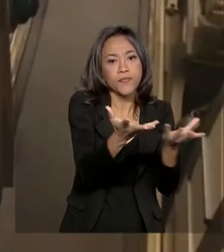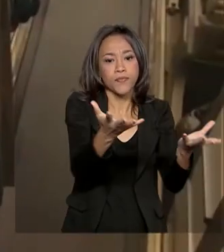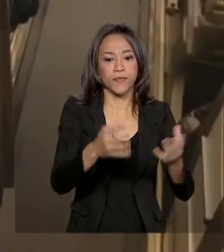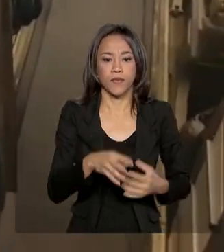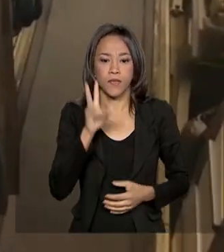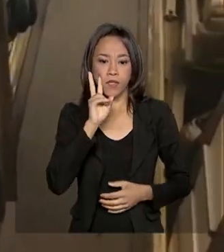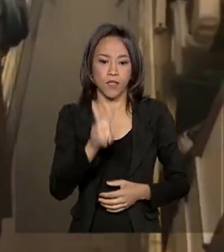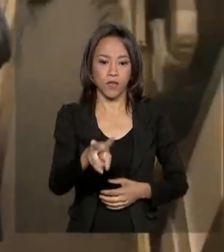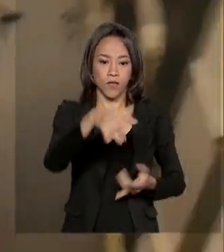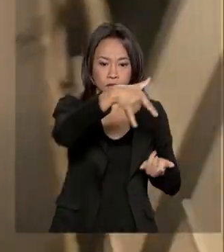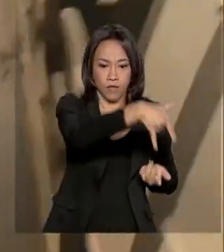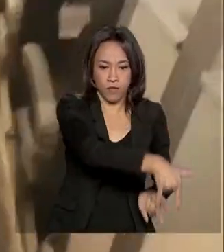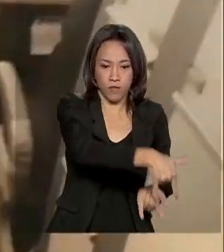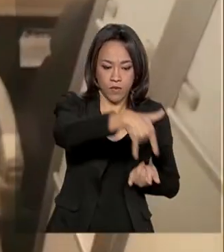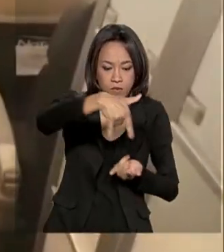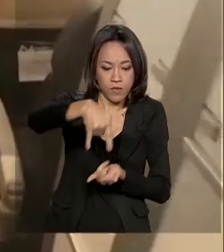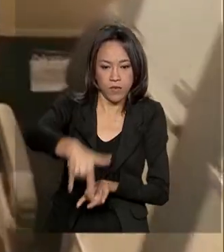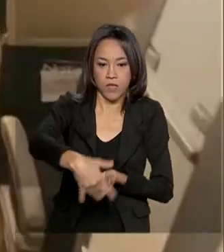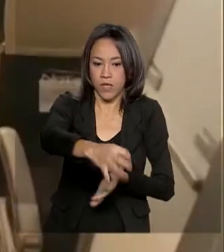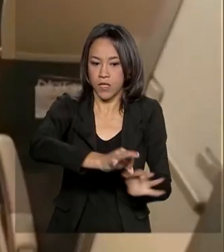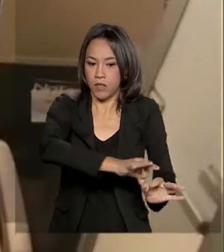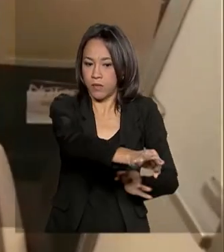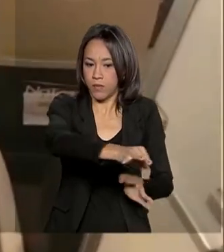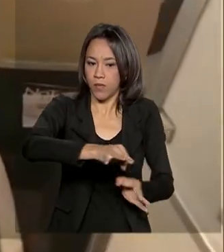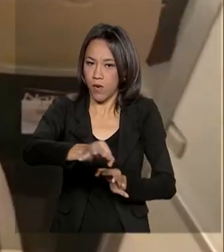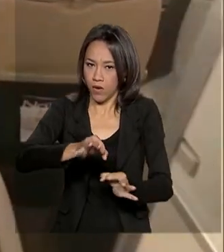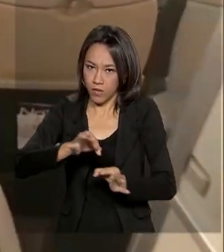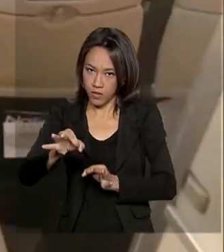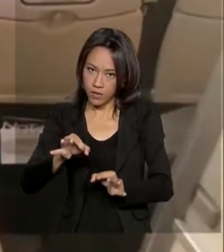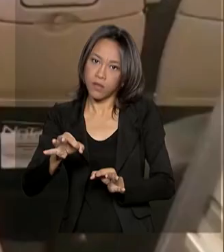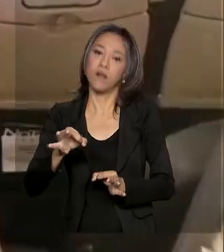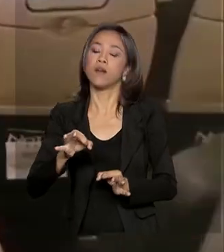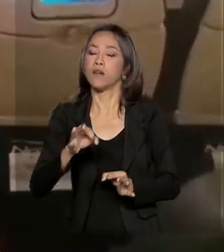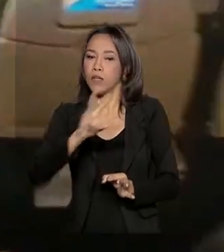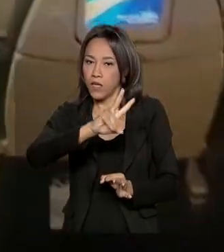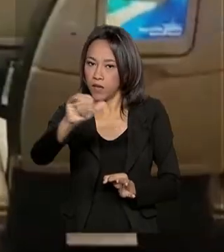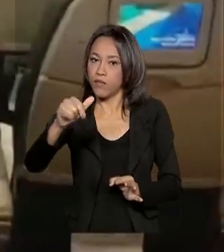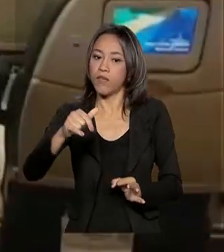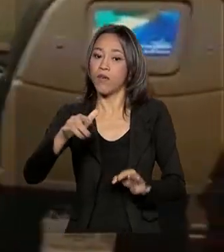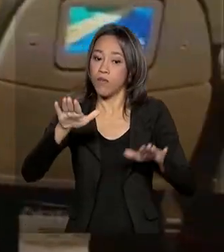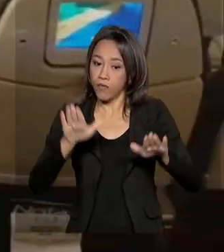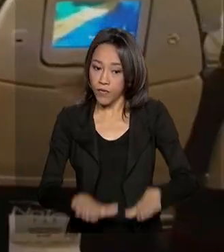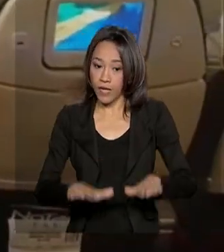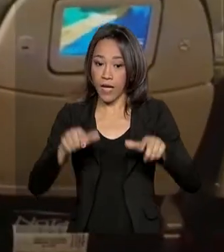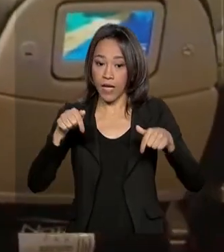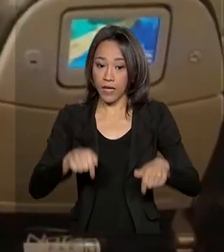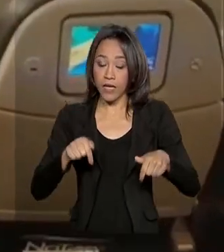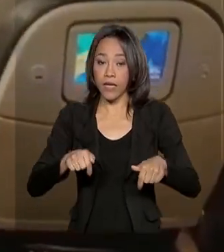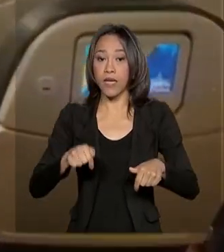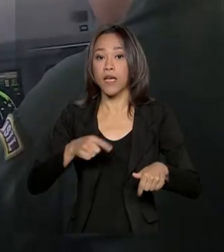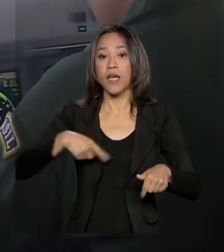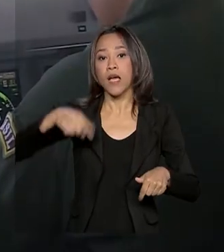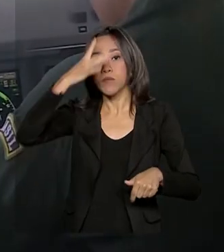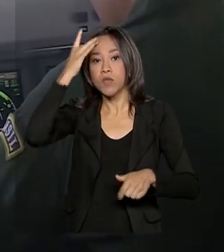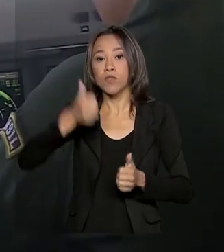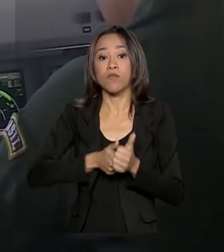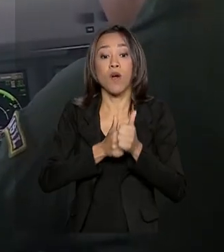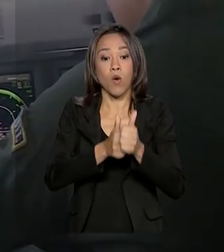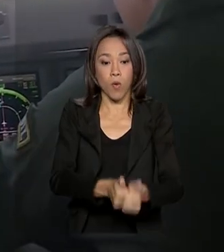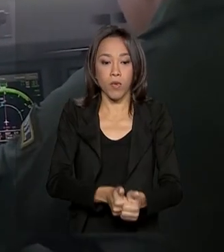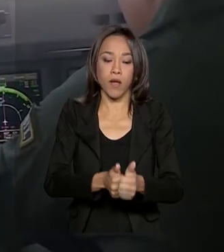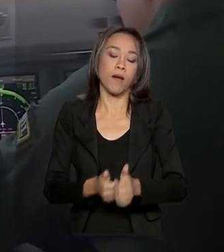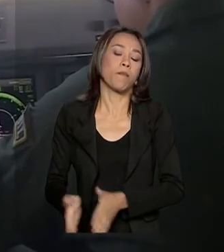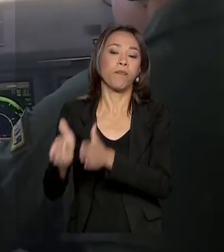improvisadas na aeronave e eles ficarão alojados aqui, tendo todo o acompanhamento aí. Em Wuhan,